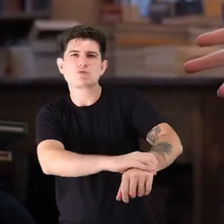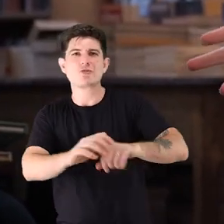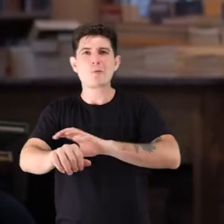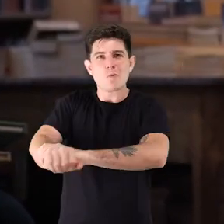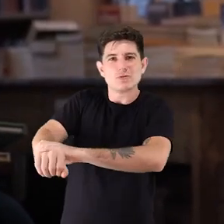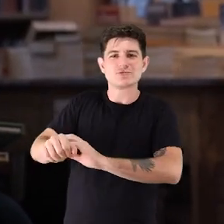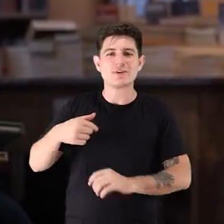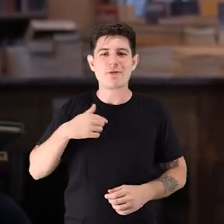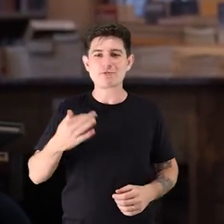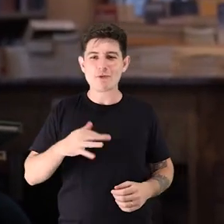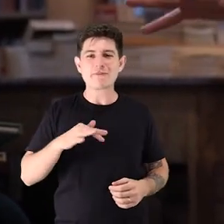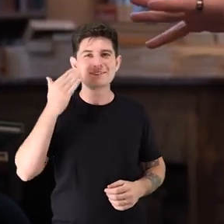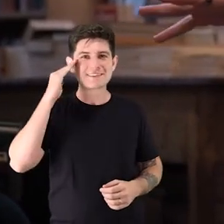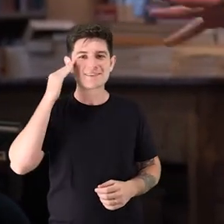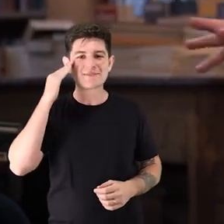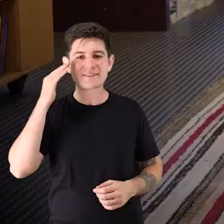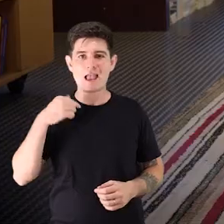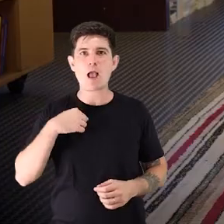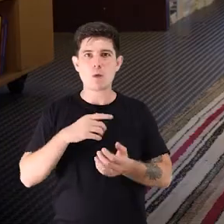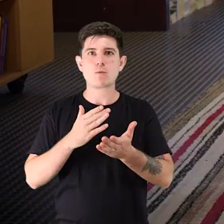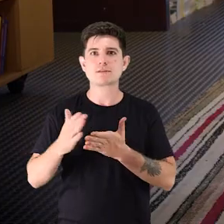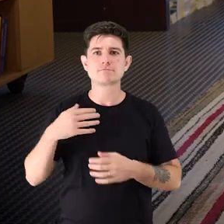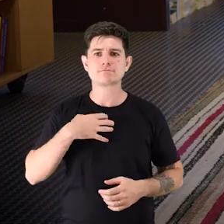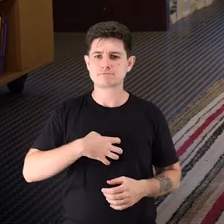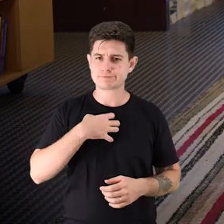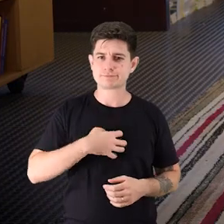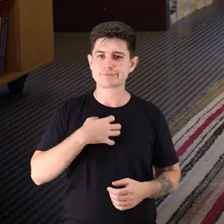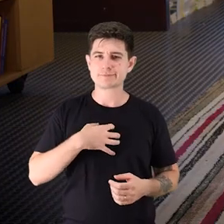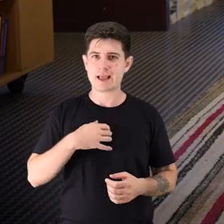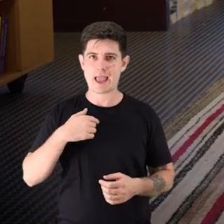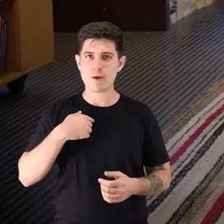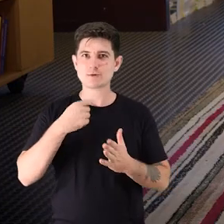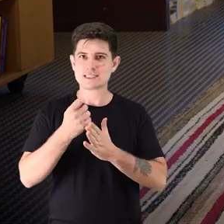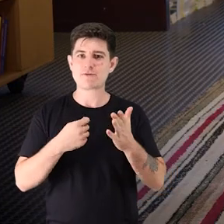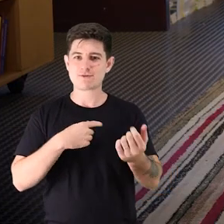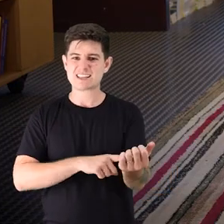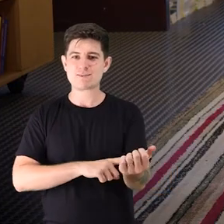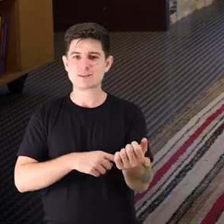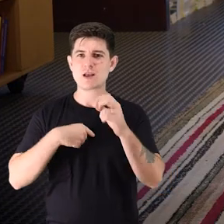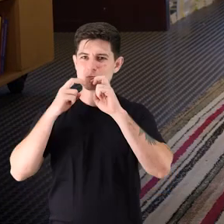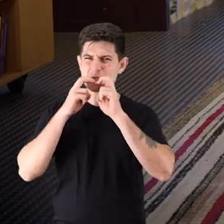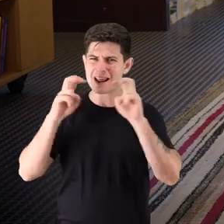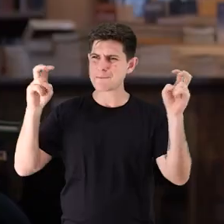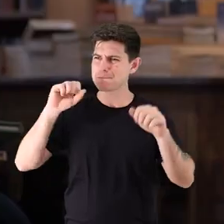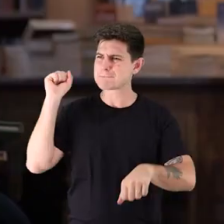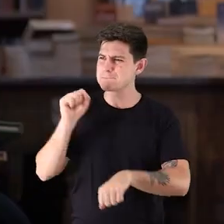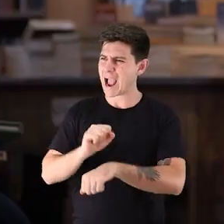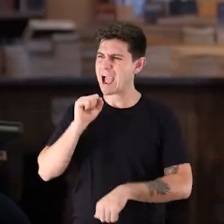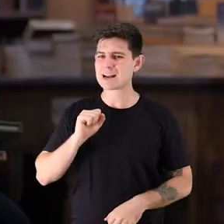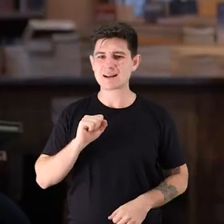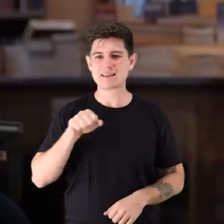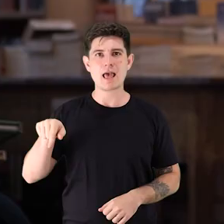tava doendo, às vezes esqueceram de mim, era uma disputa delas. E foram para um lado, para o outro, eu fiquei nervoso. Escritor fica nervoso, tá? Aí eu dei